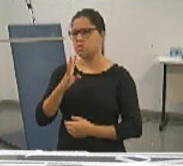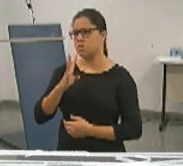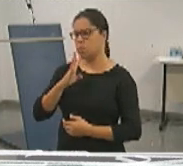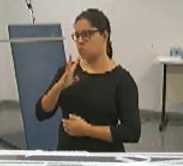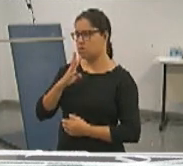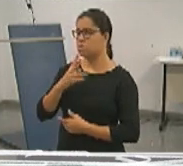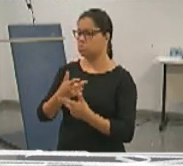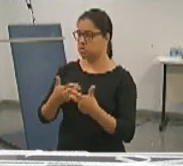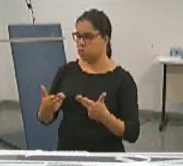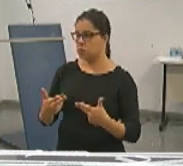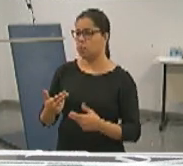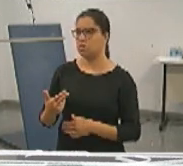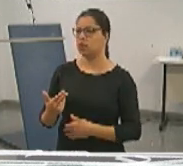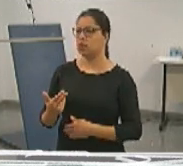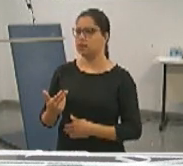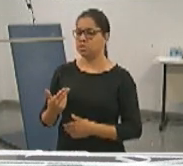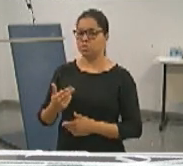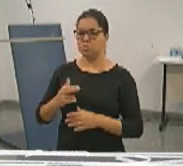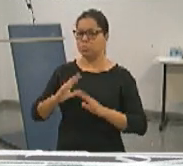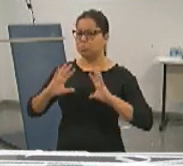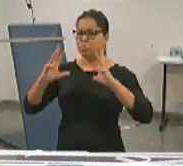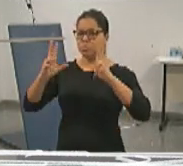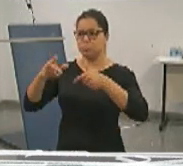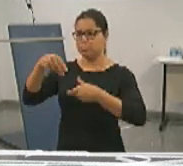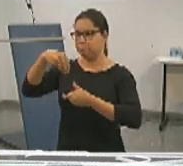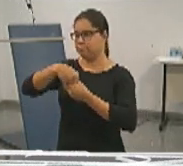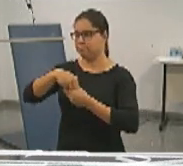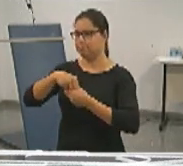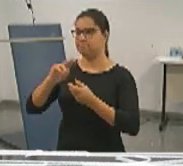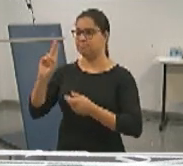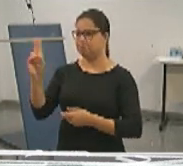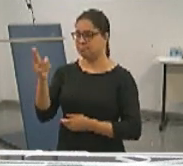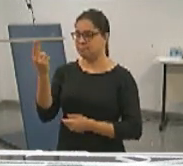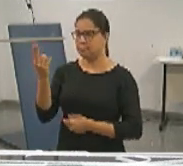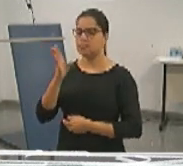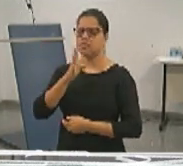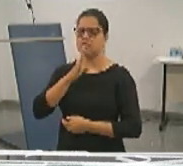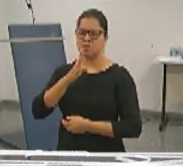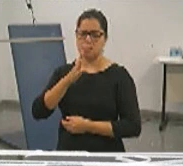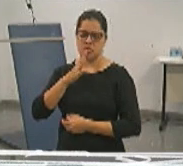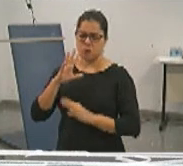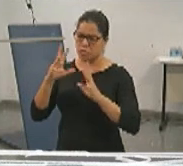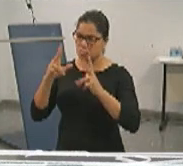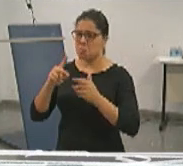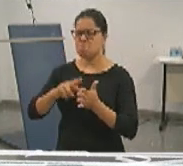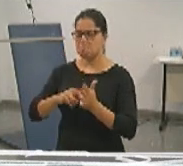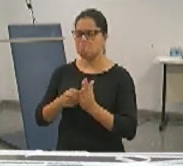bem, né, os números desse hospital, tem um conhecimento bastante amplo e significativo.